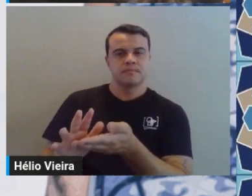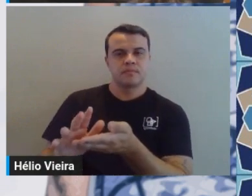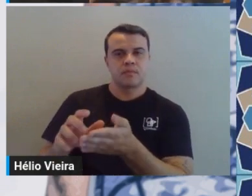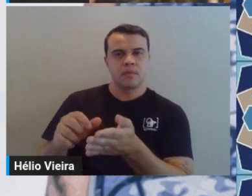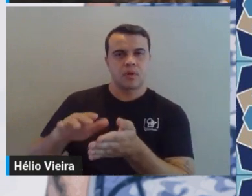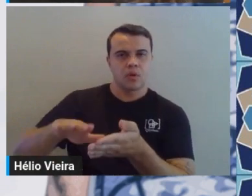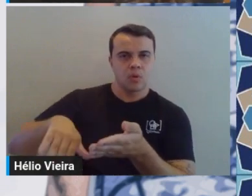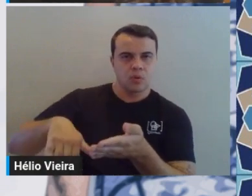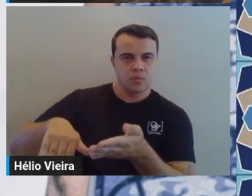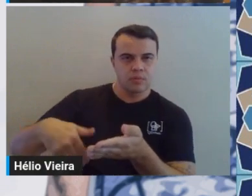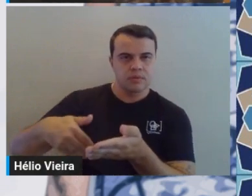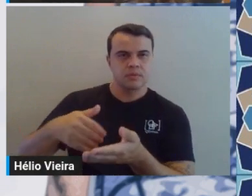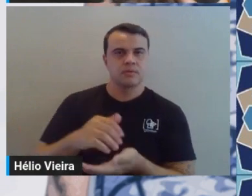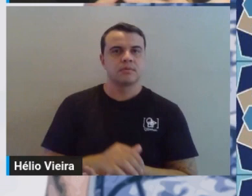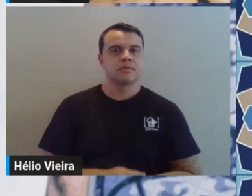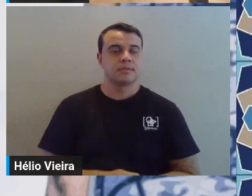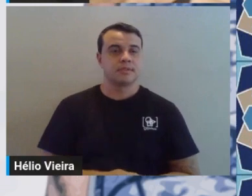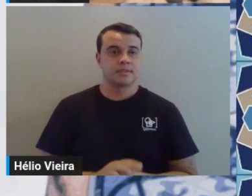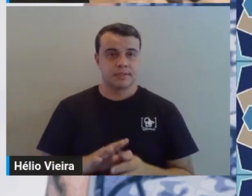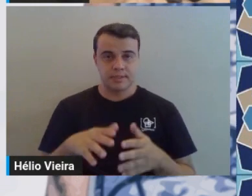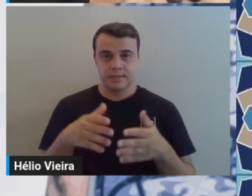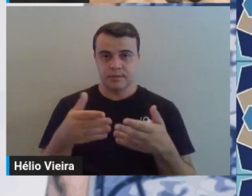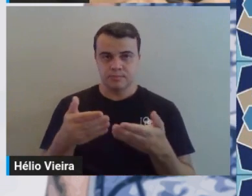clube. Então,